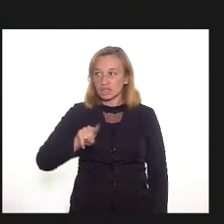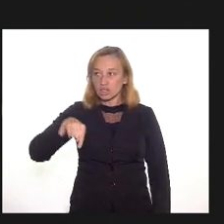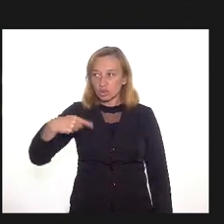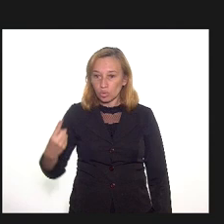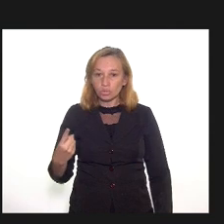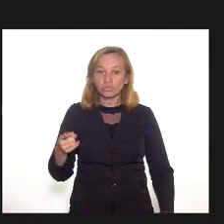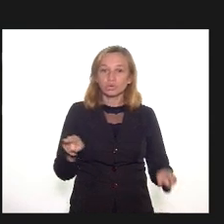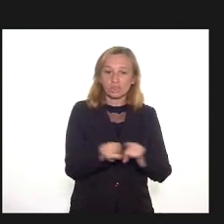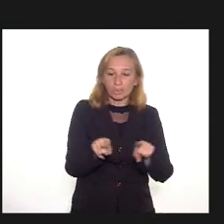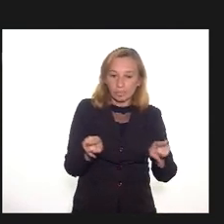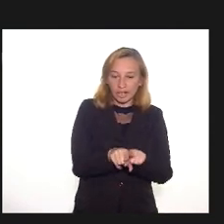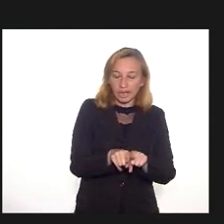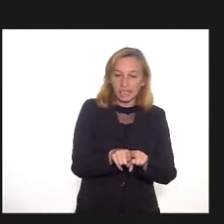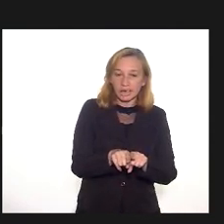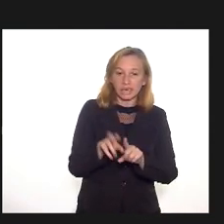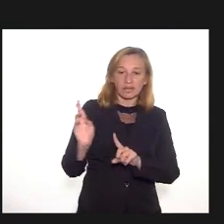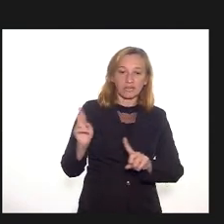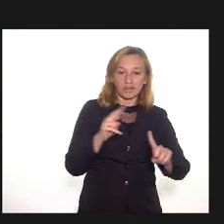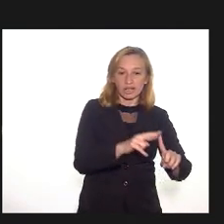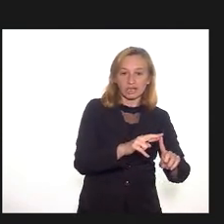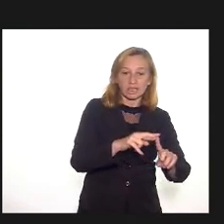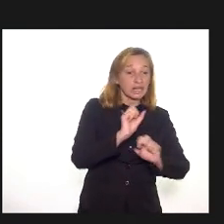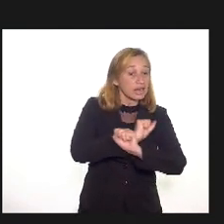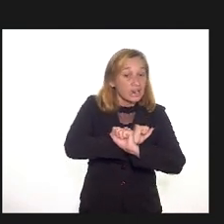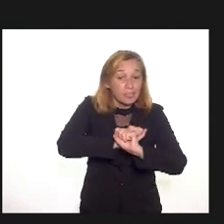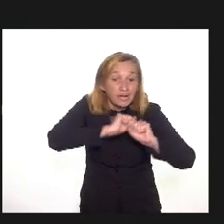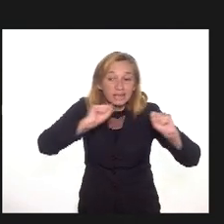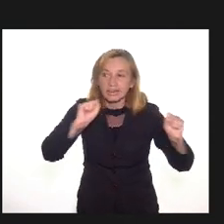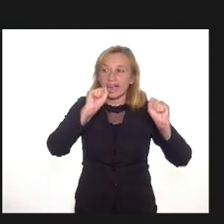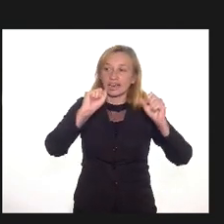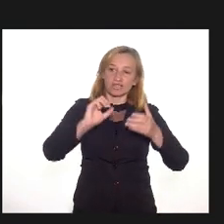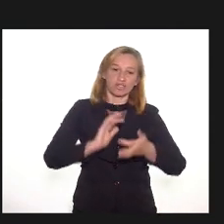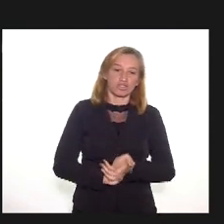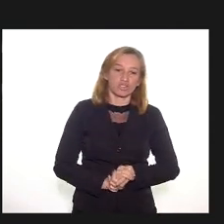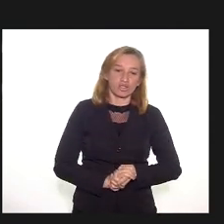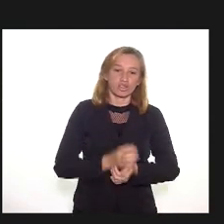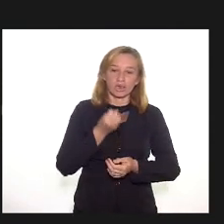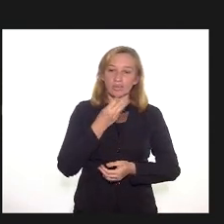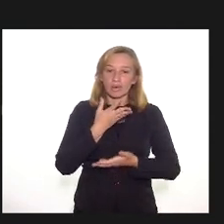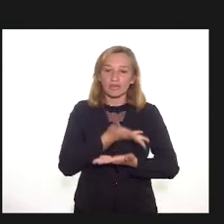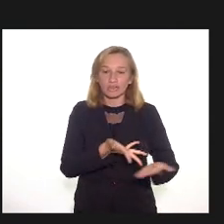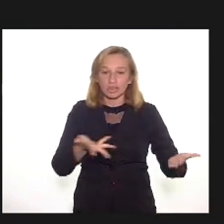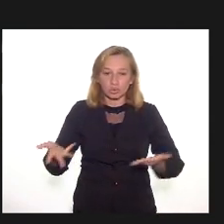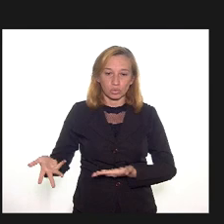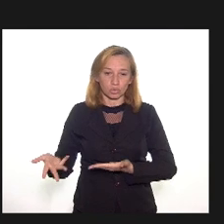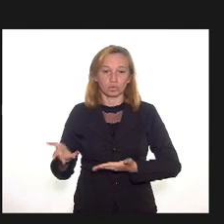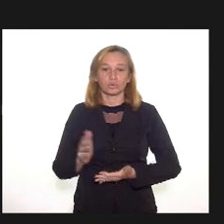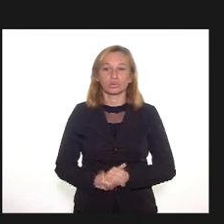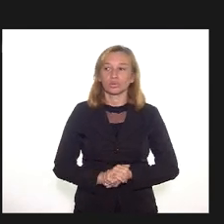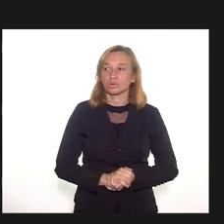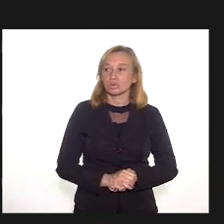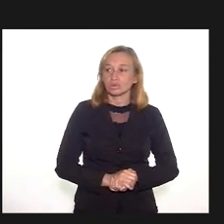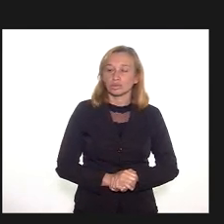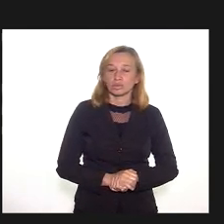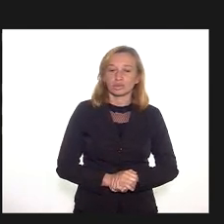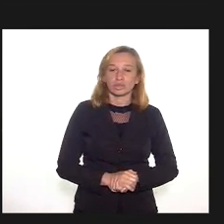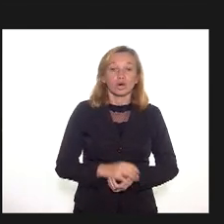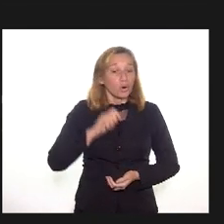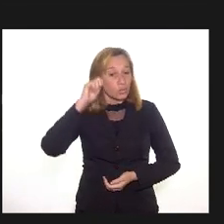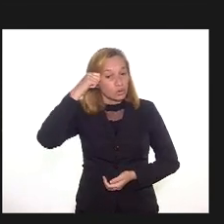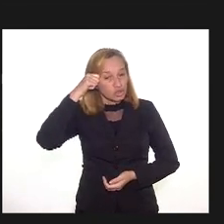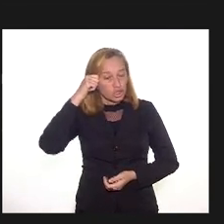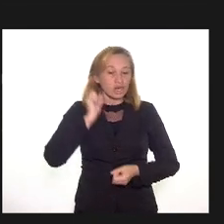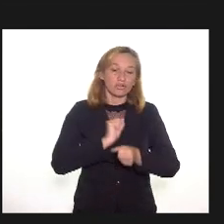simbolismo era um quilombo da liberdade eram bem-vindos os negros